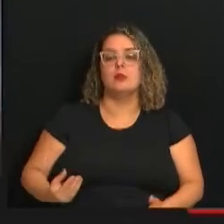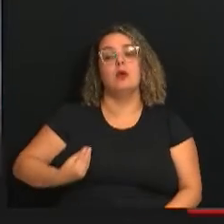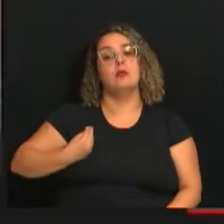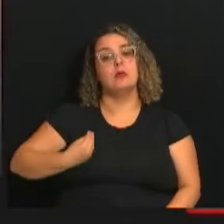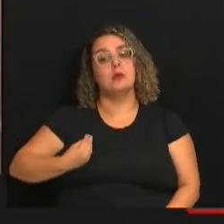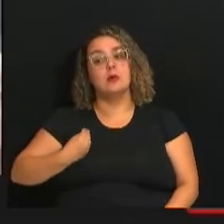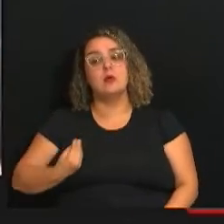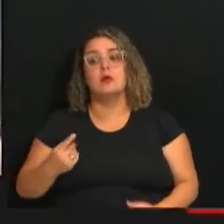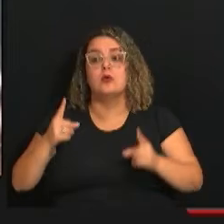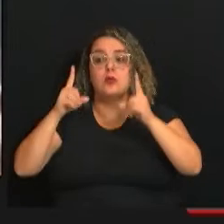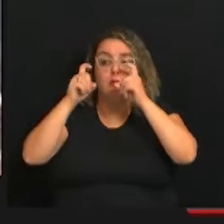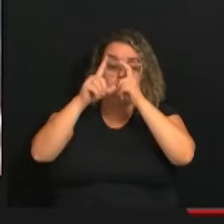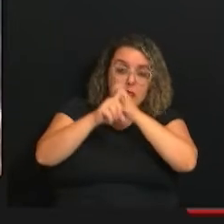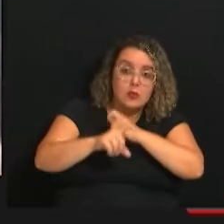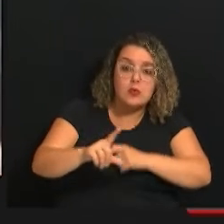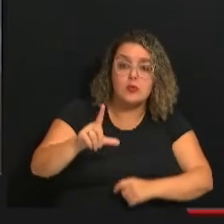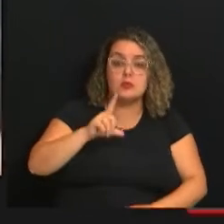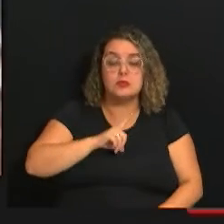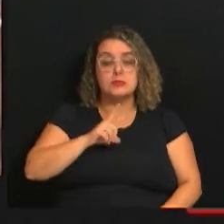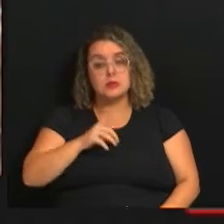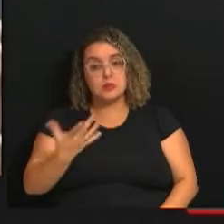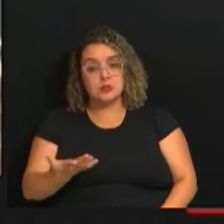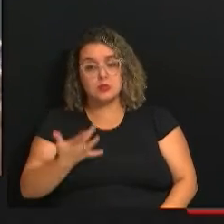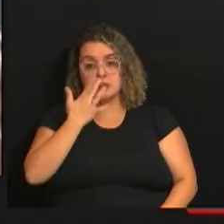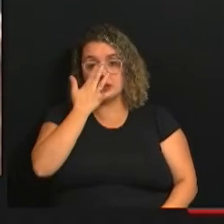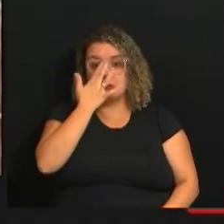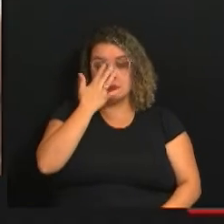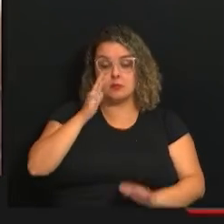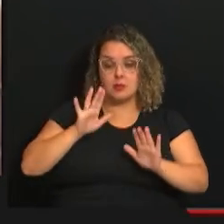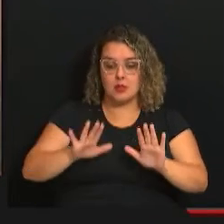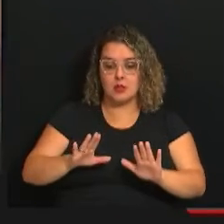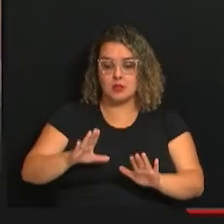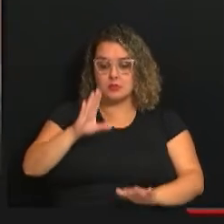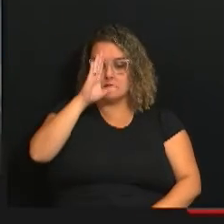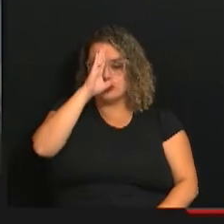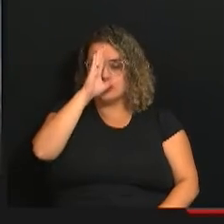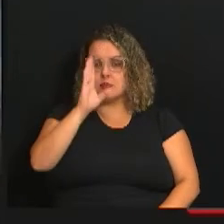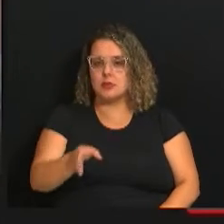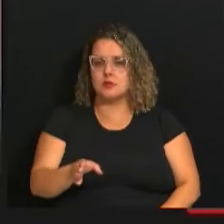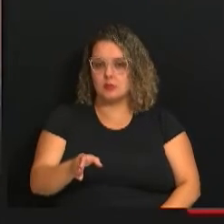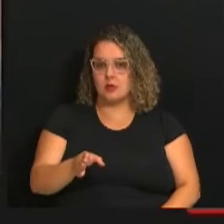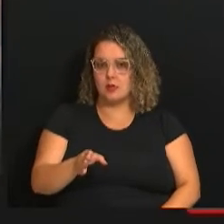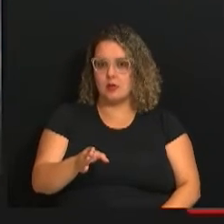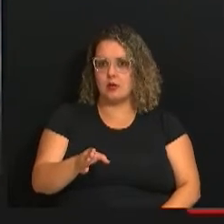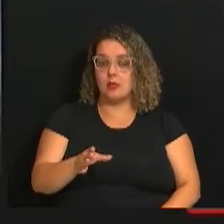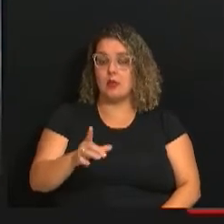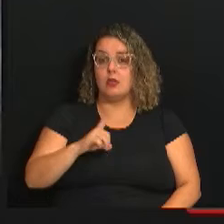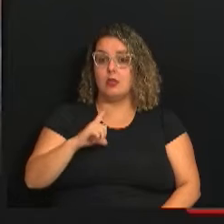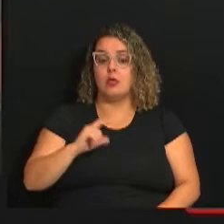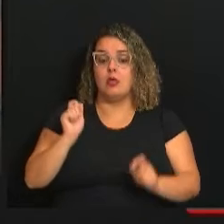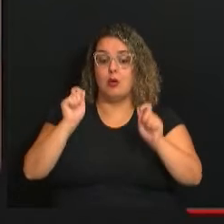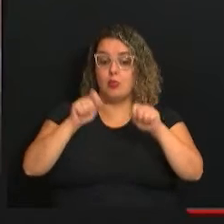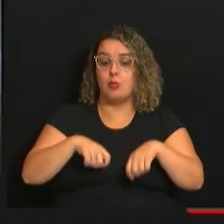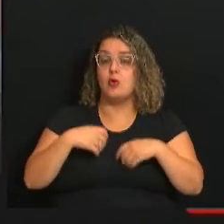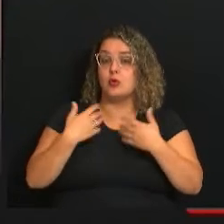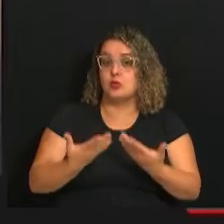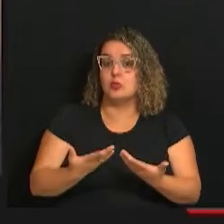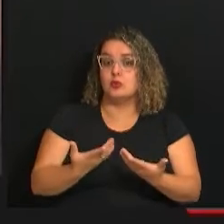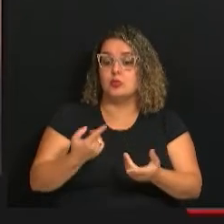peguei na gavetinha do meu criado mudo, que estava escondido há anos, sentei e li.